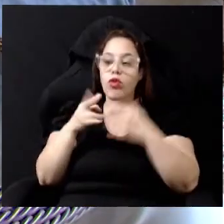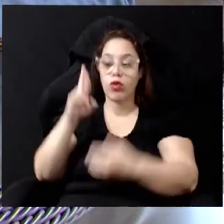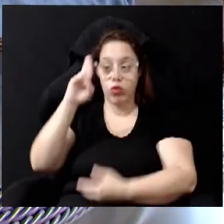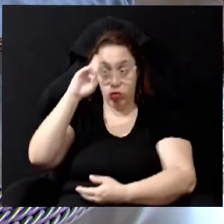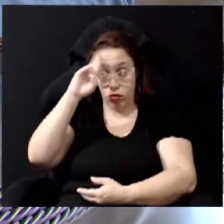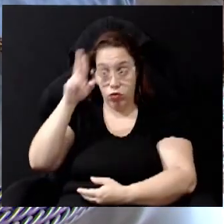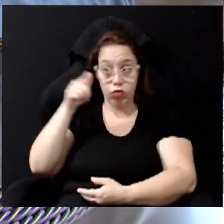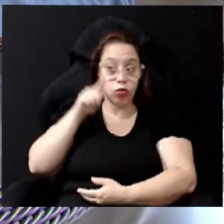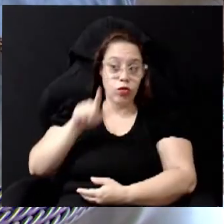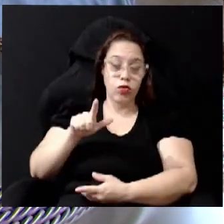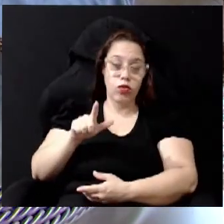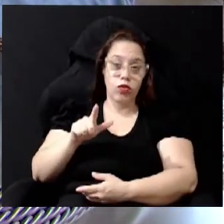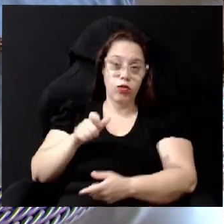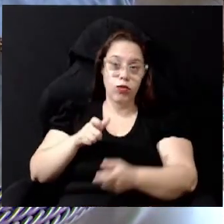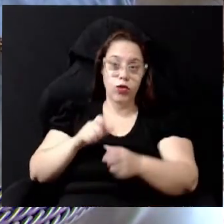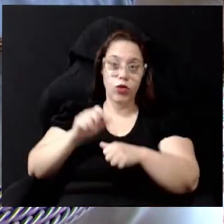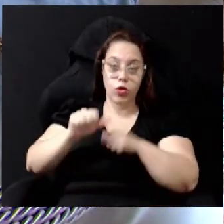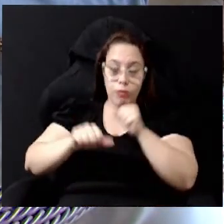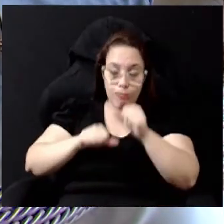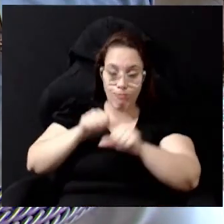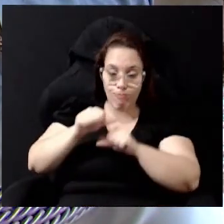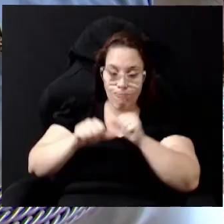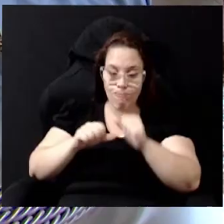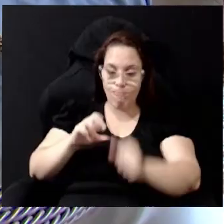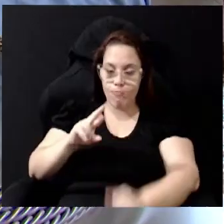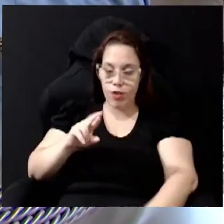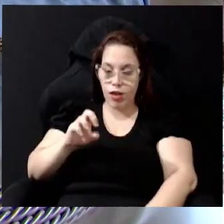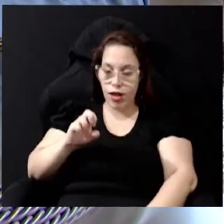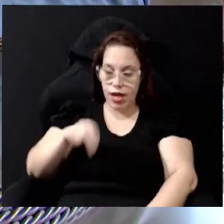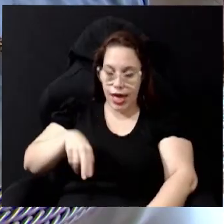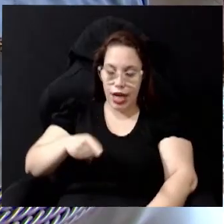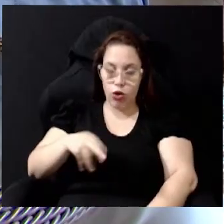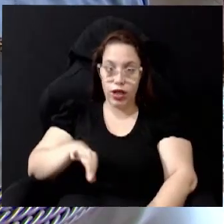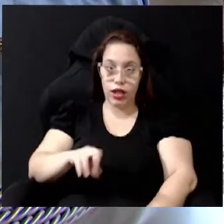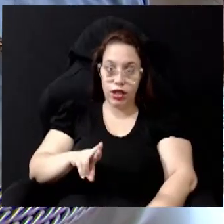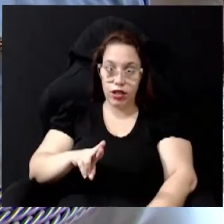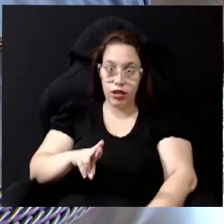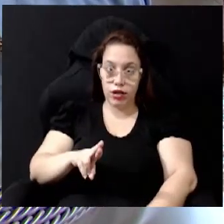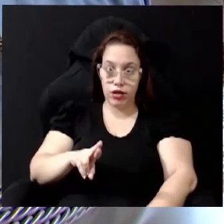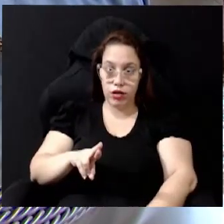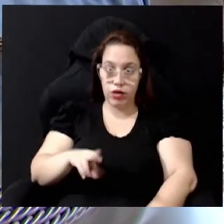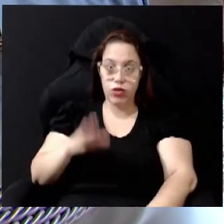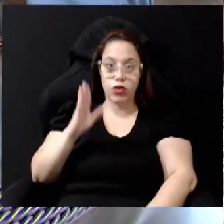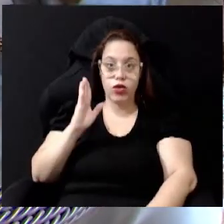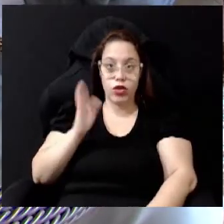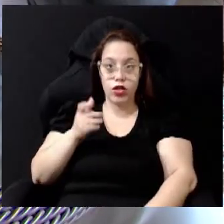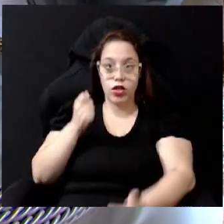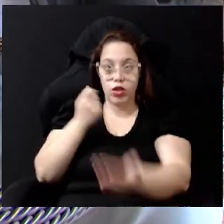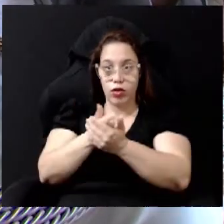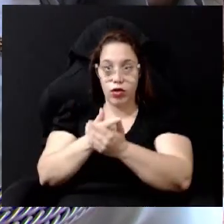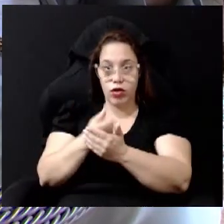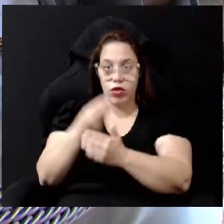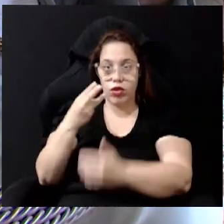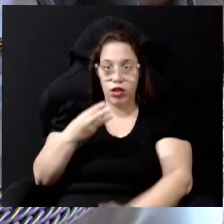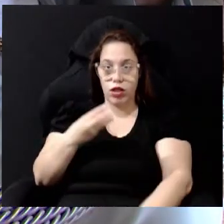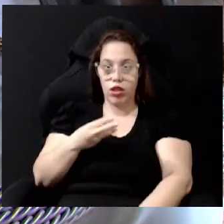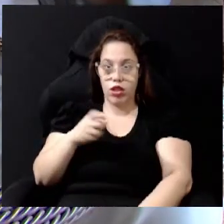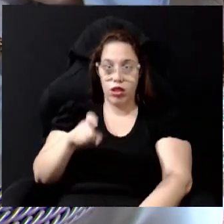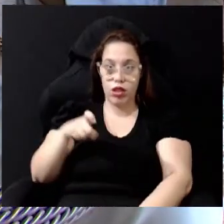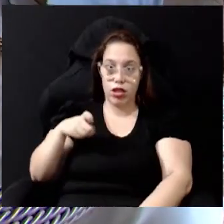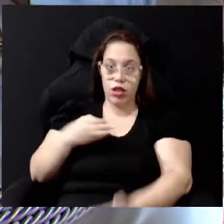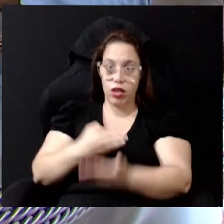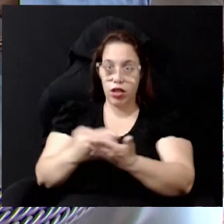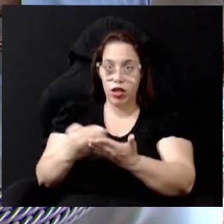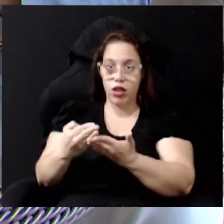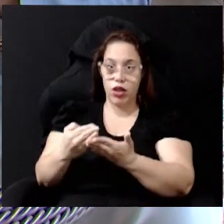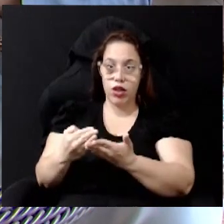uma renegociação da dívida. Muitas vezes a pessoa já pagou 2, 3 vezes o valor inicial da dívida. Como